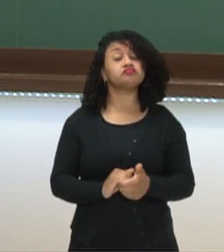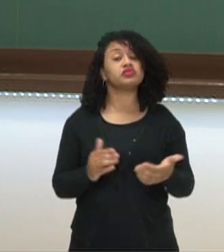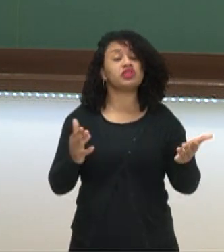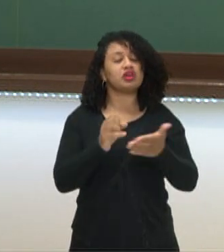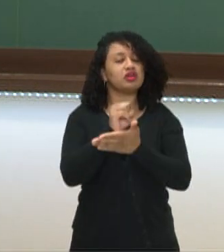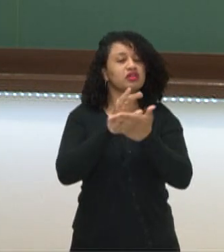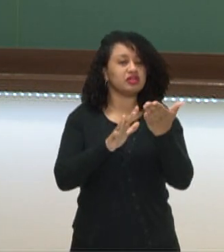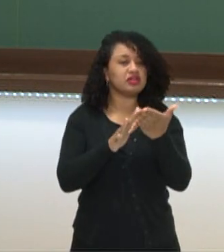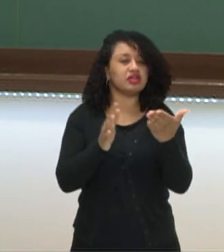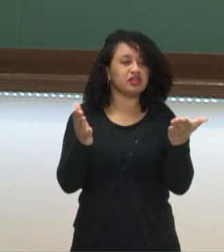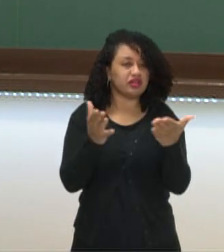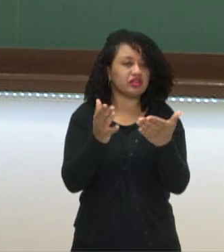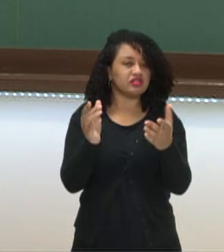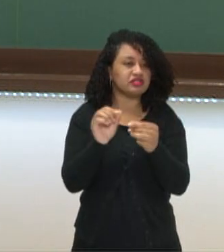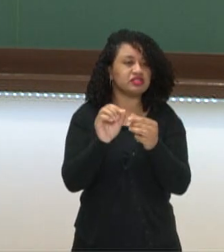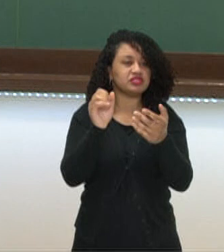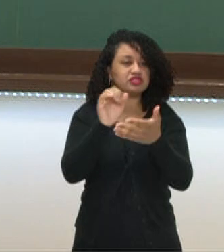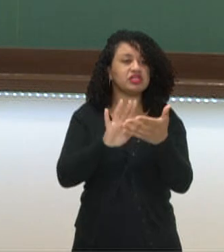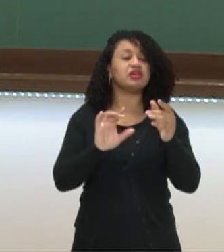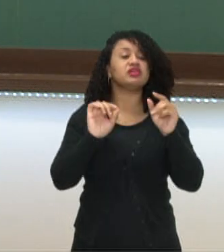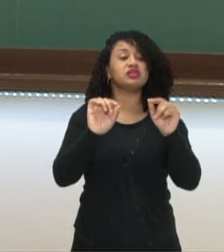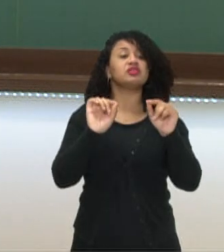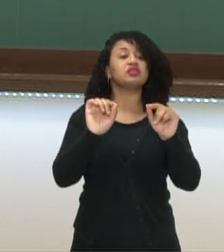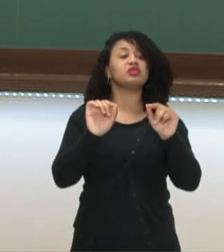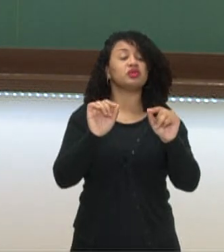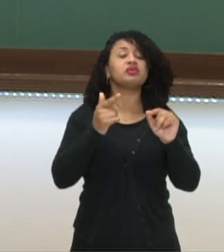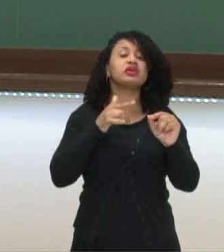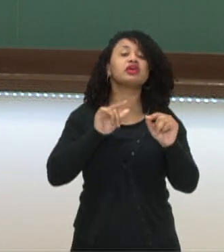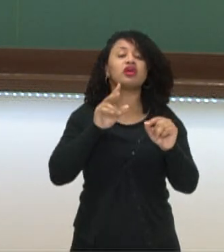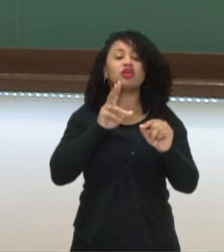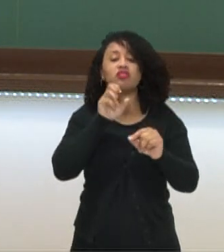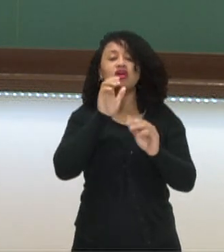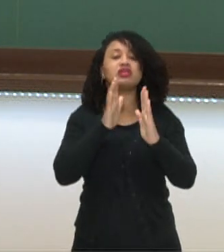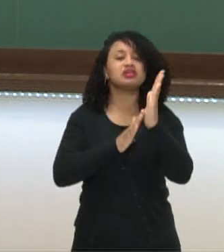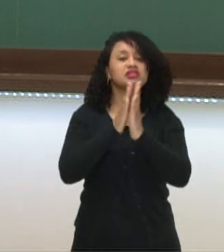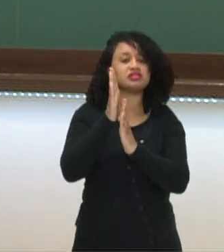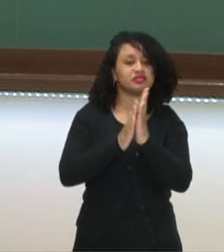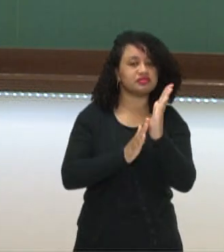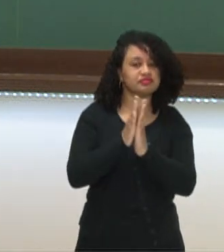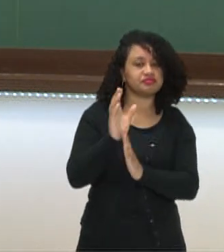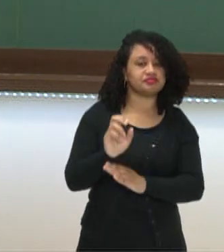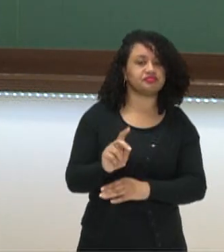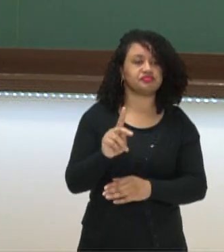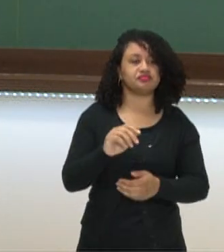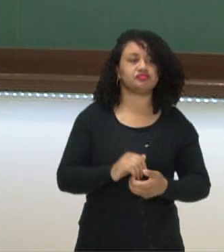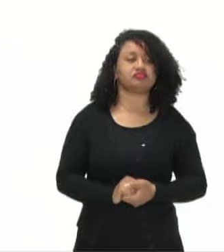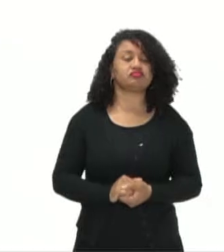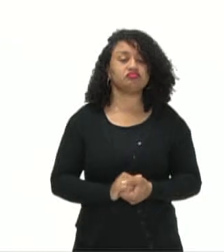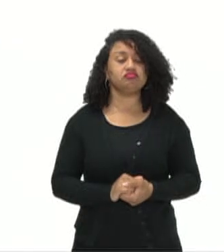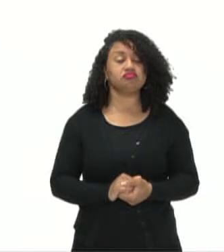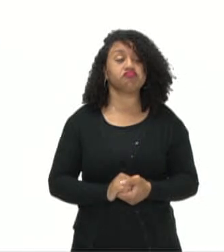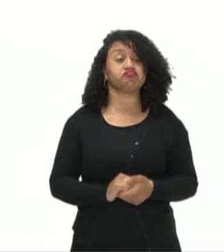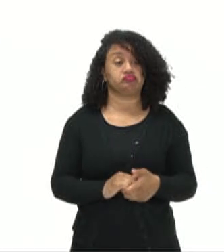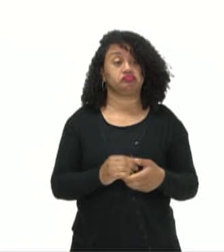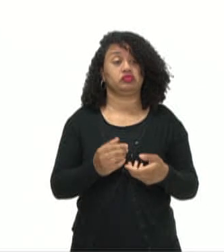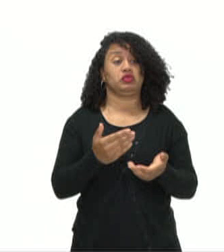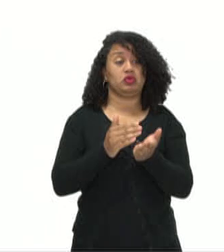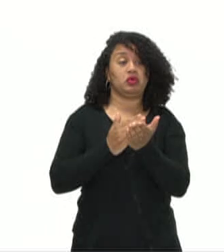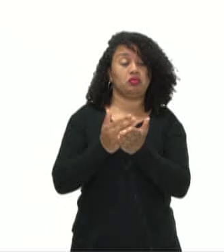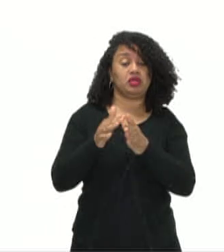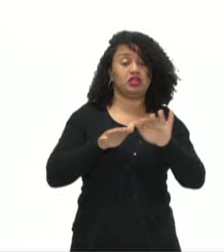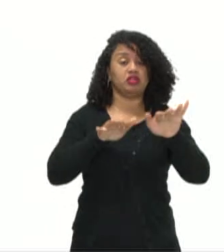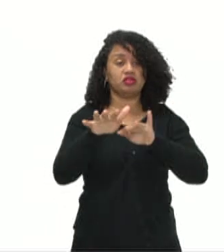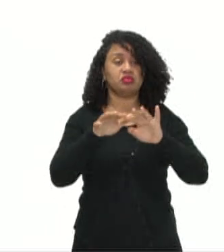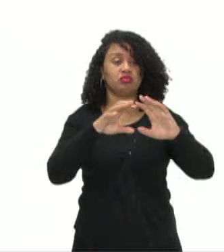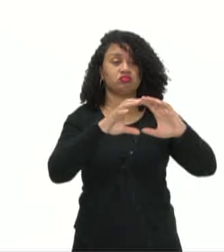fazer um exercício aqui agora para falar um pouquinho mais sobre essa questão de atritos e tudo mais. Diz o seguinte: para iniciar o movimento